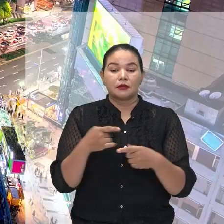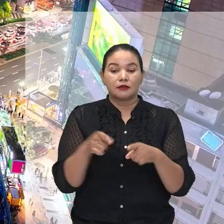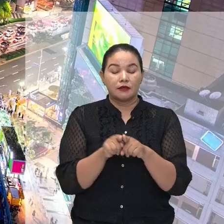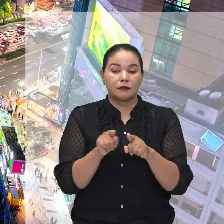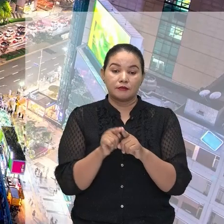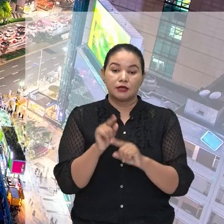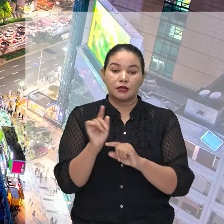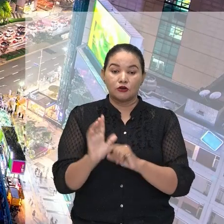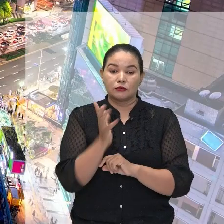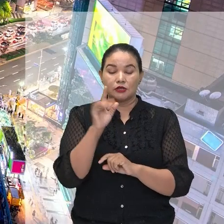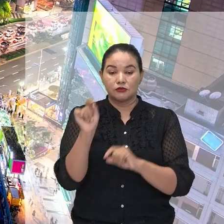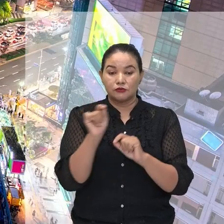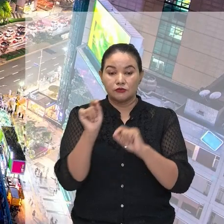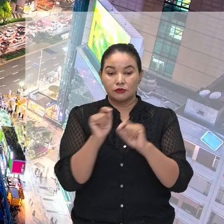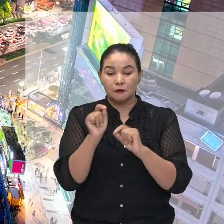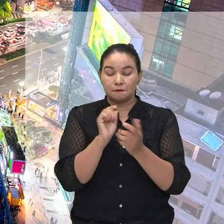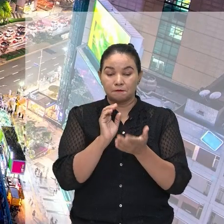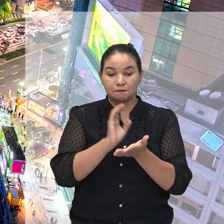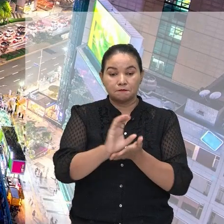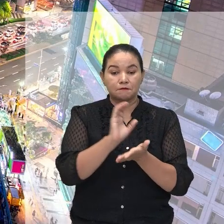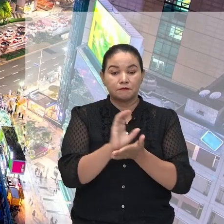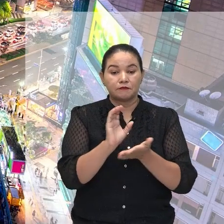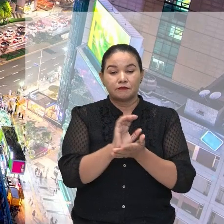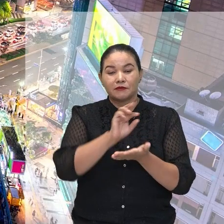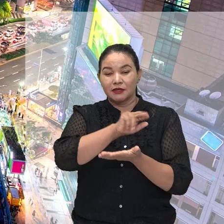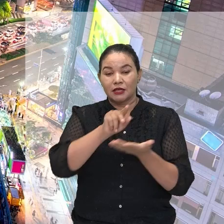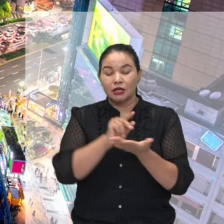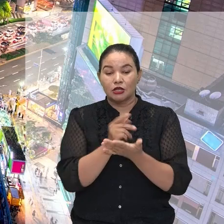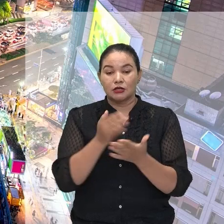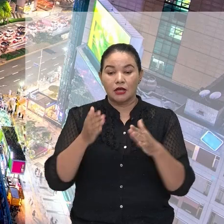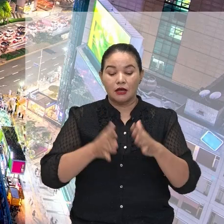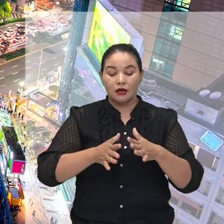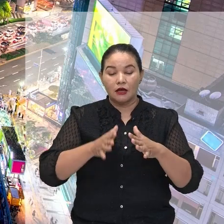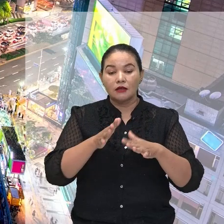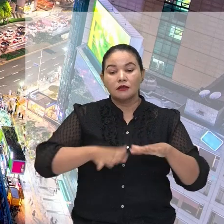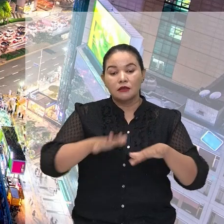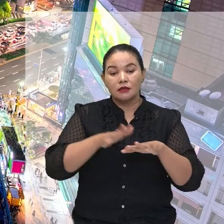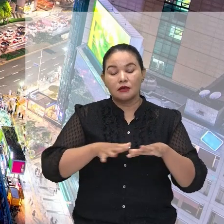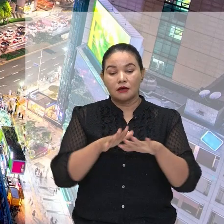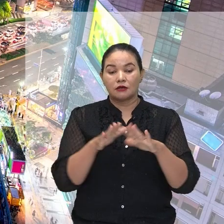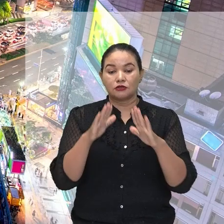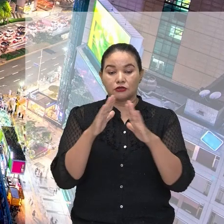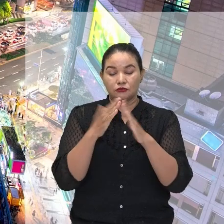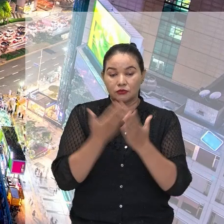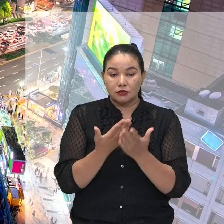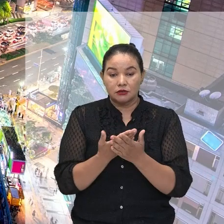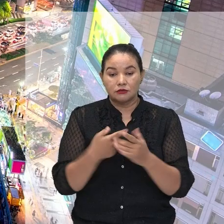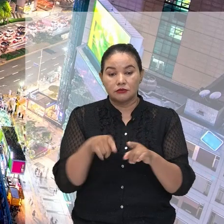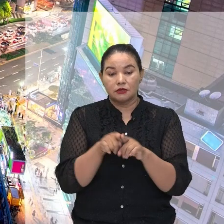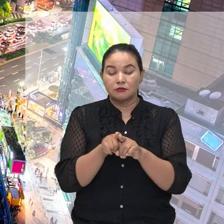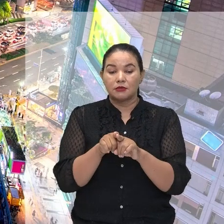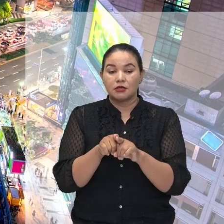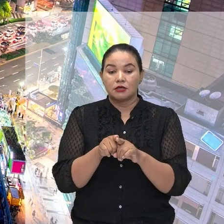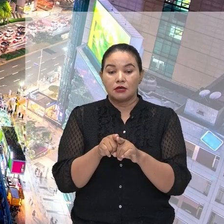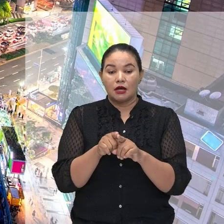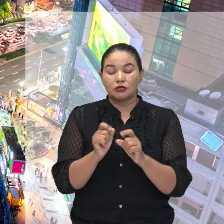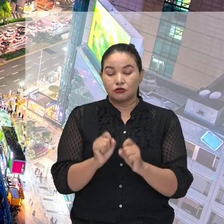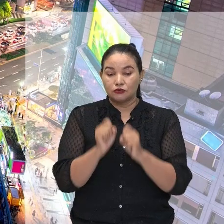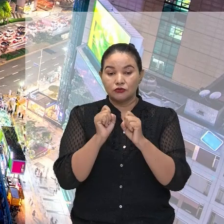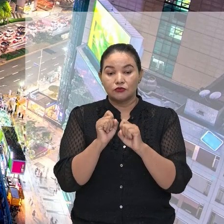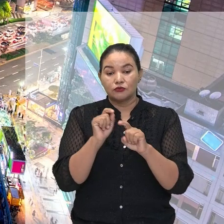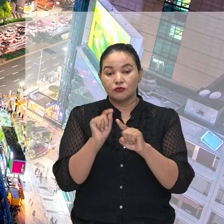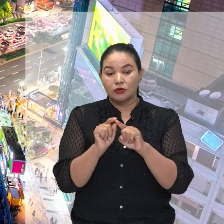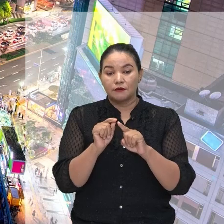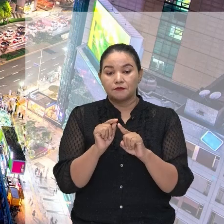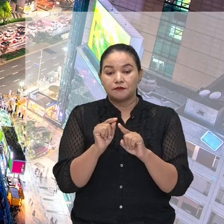Grandes investimentos na parte de educação e infraestrutura, principalmente ligado ao Parque de Pesquisa em Ciência